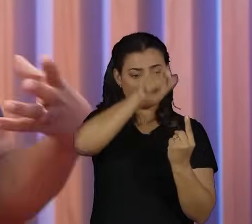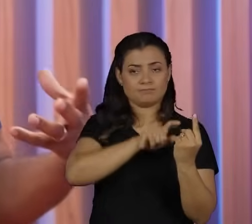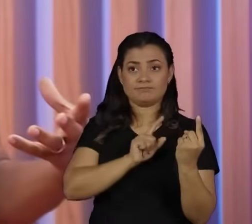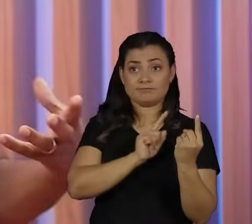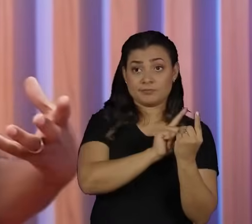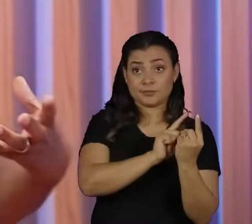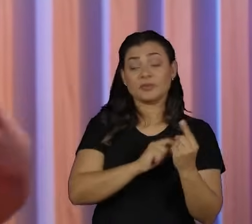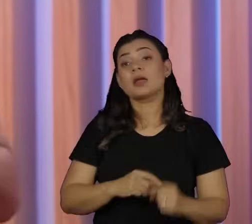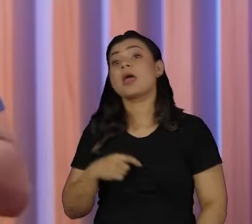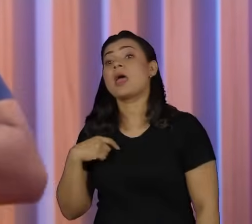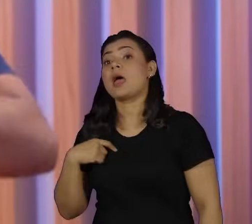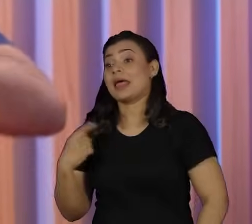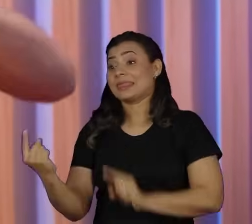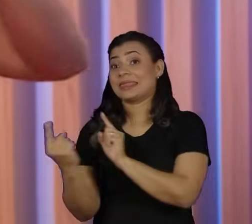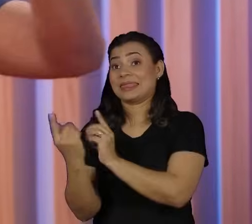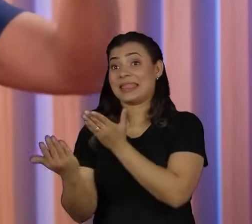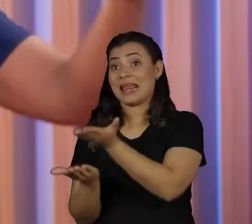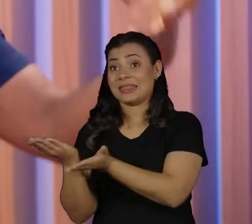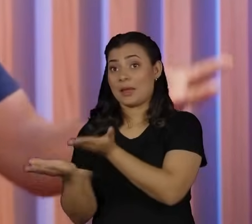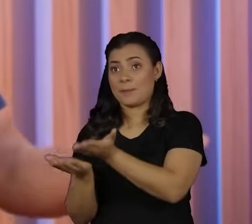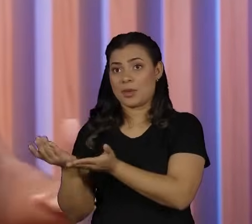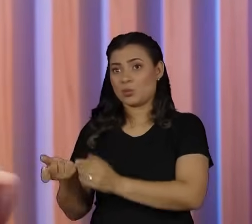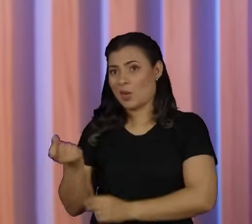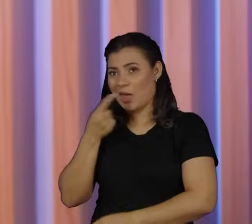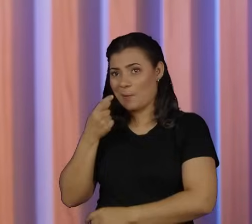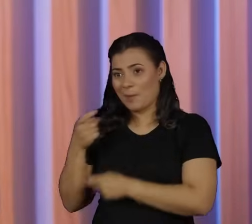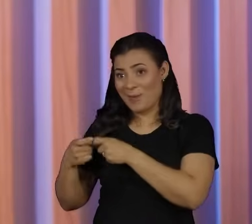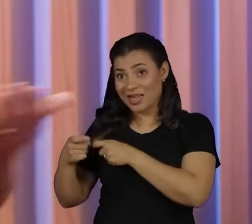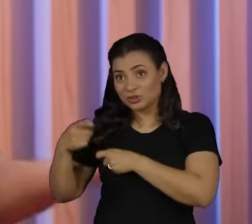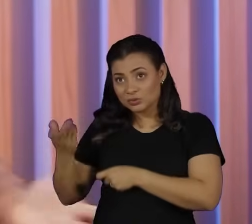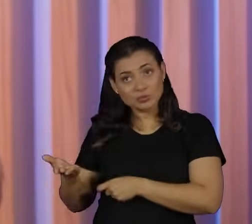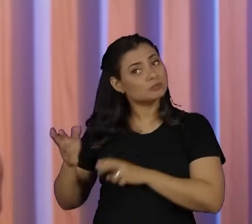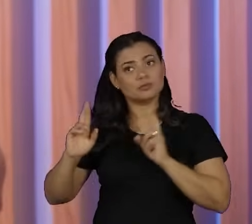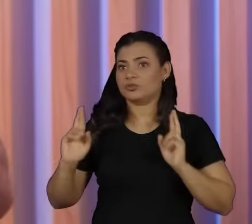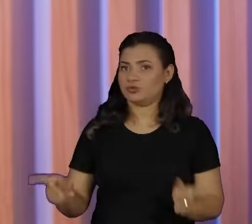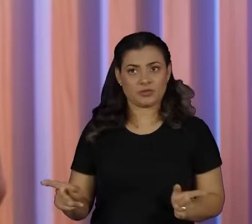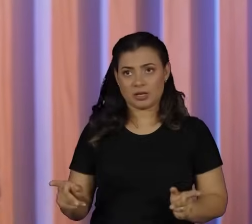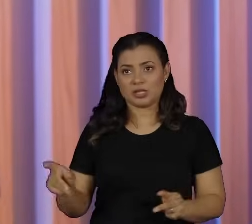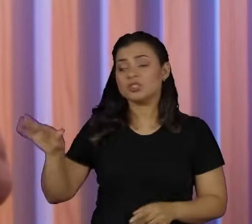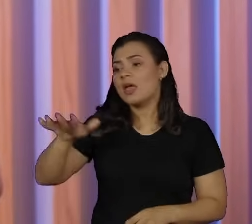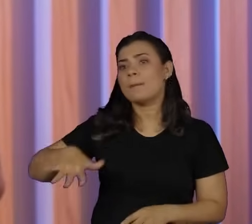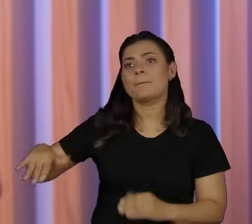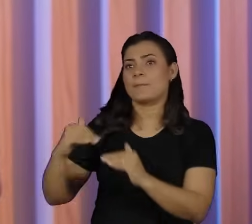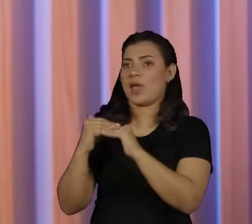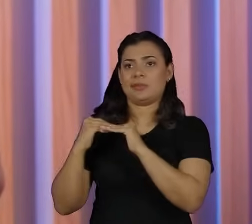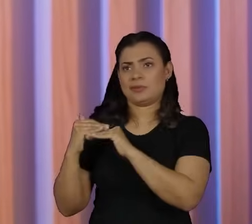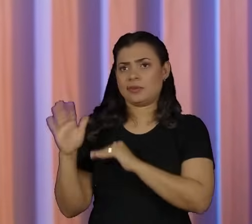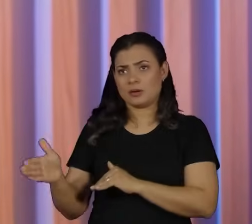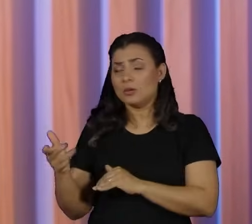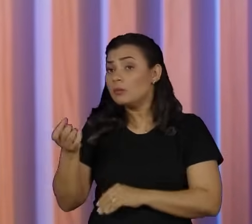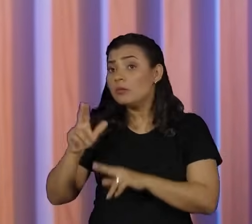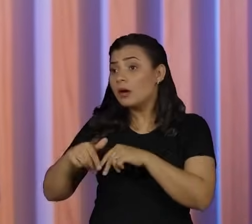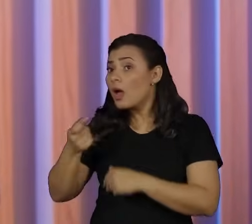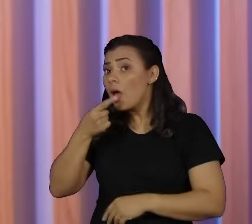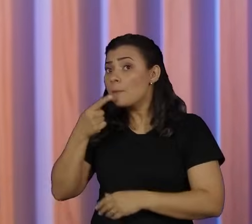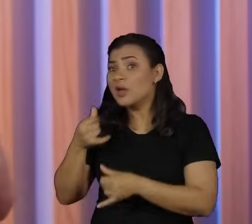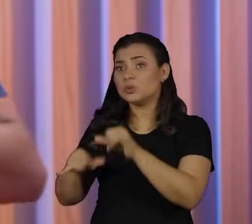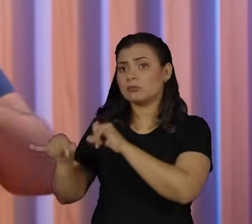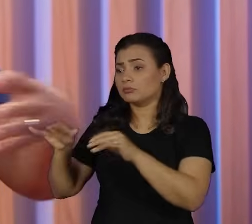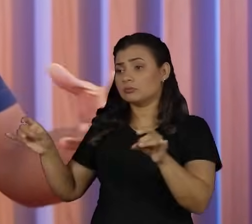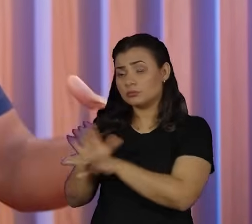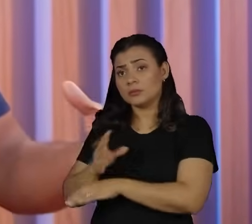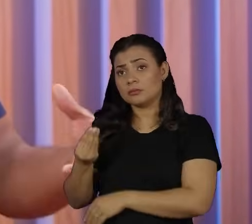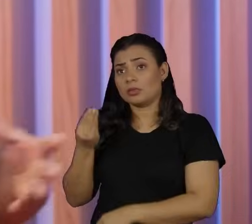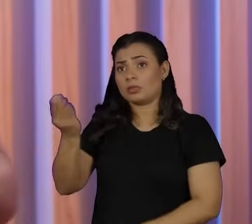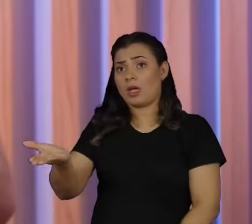tratamento alopático, ele é massificado. Então, o poder de uma droga produzida em laboratório em